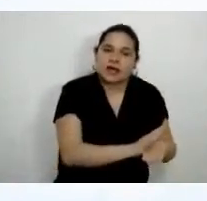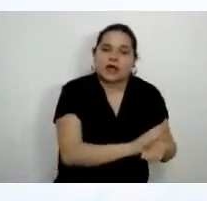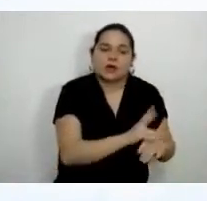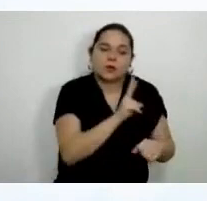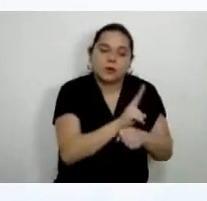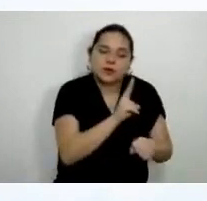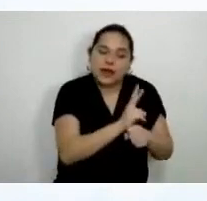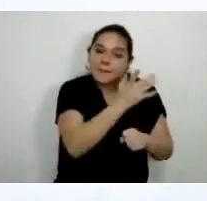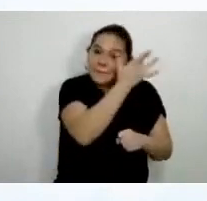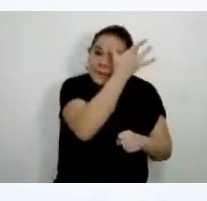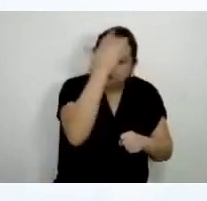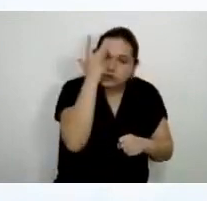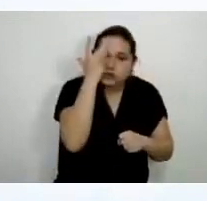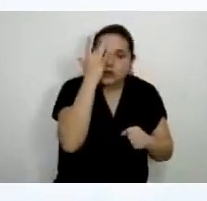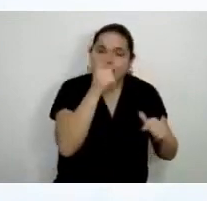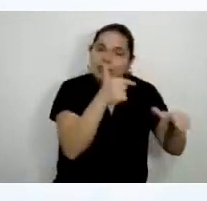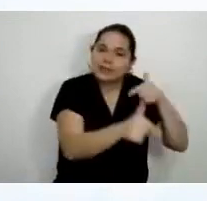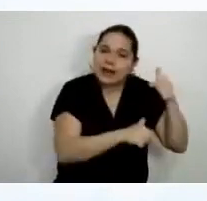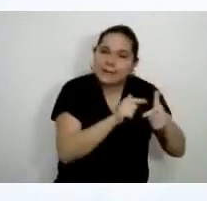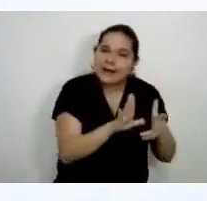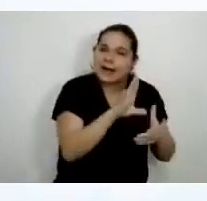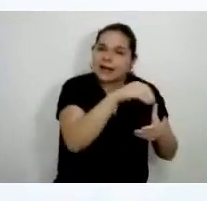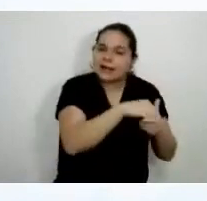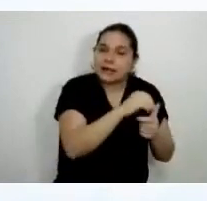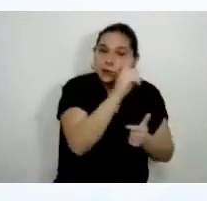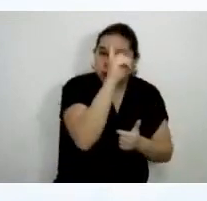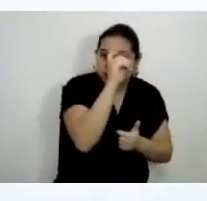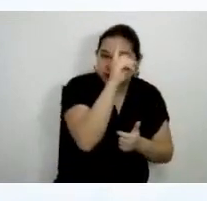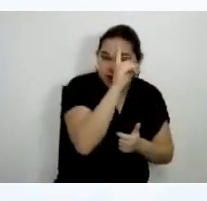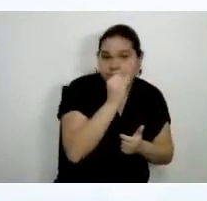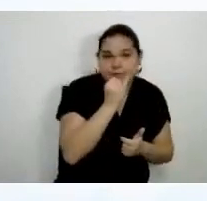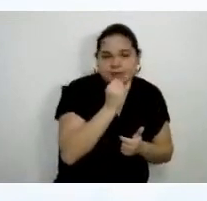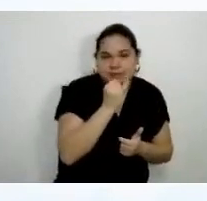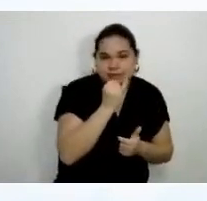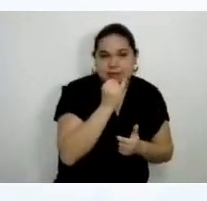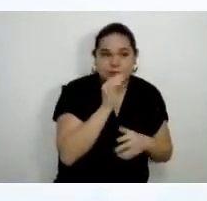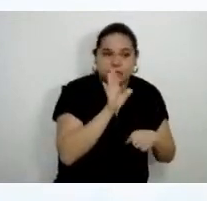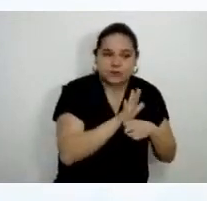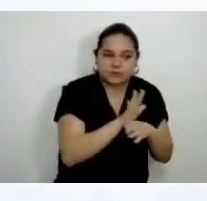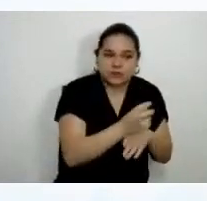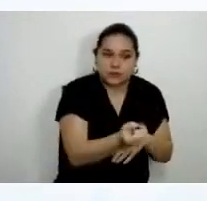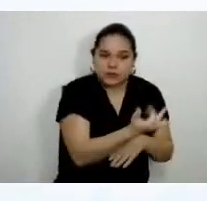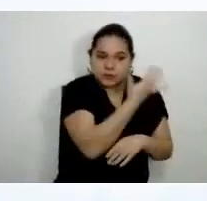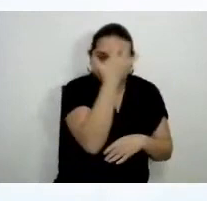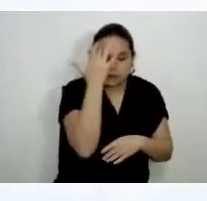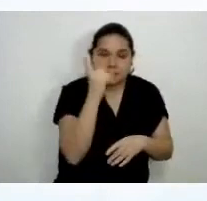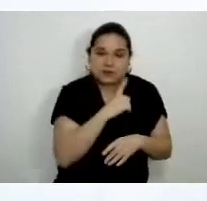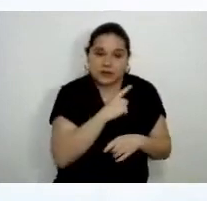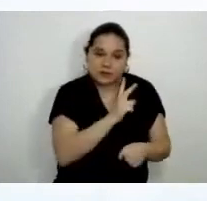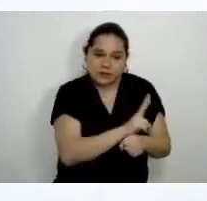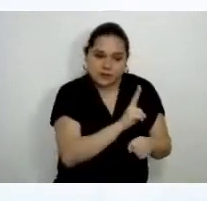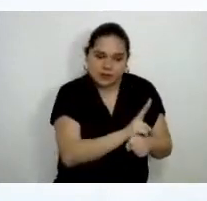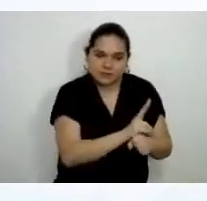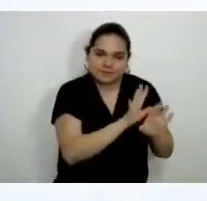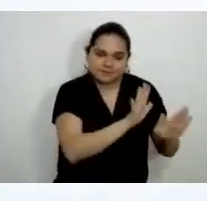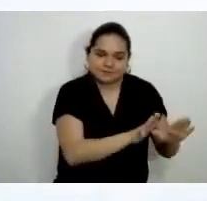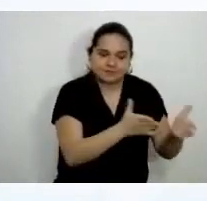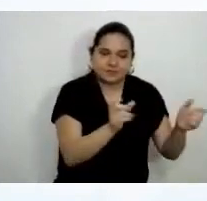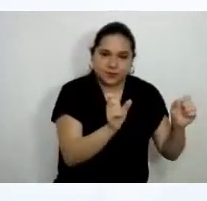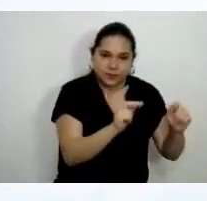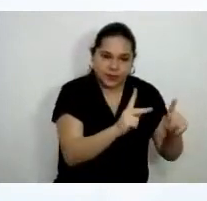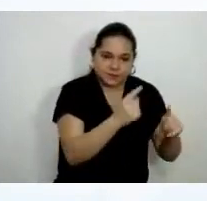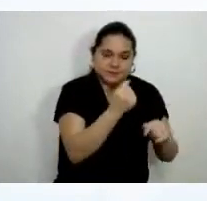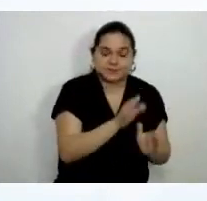na área de saúde, para aquelas pessoas que ficam doentes. Agora, existe uma segunda parte que ela não